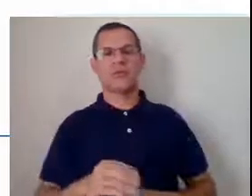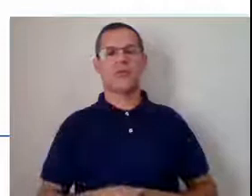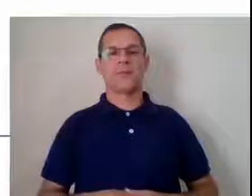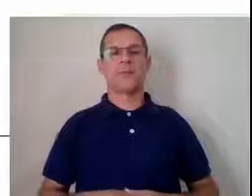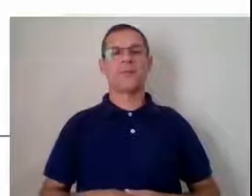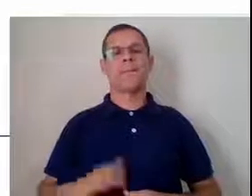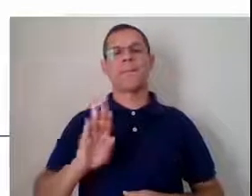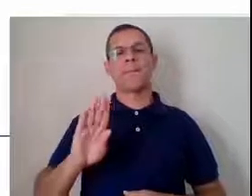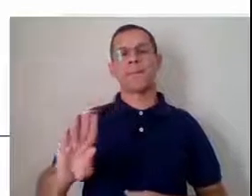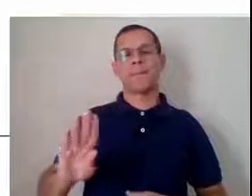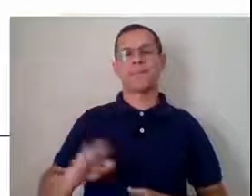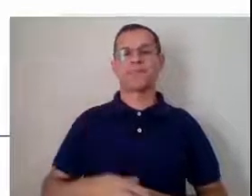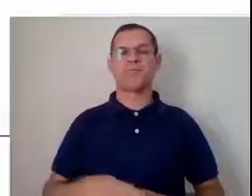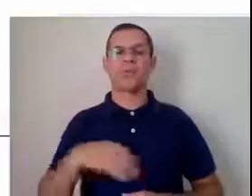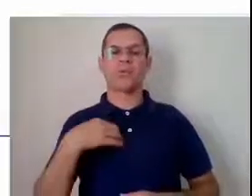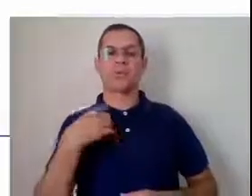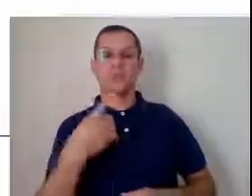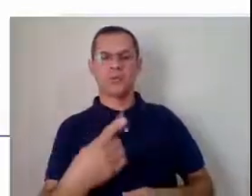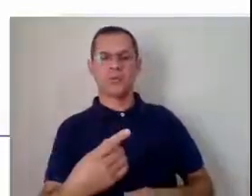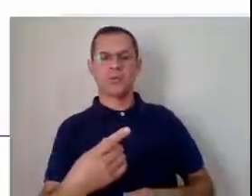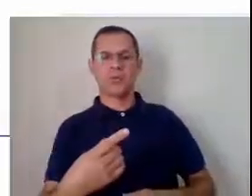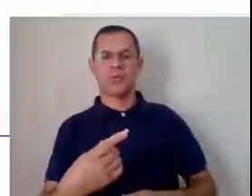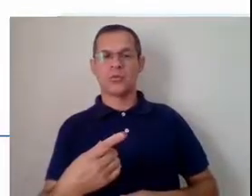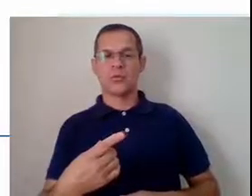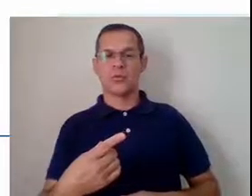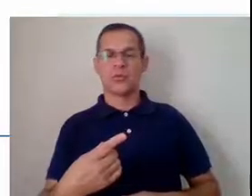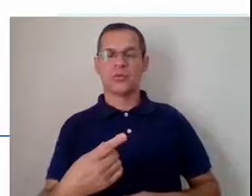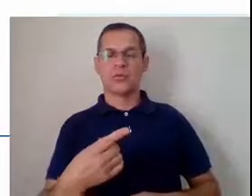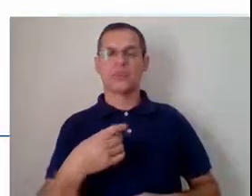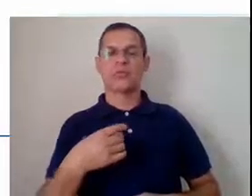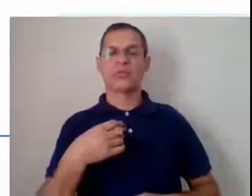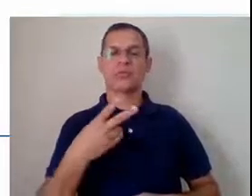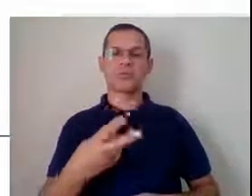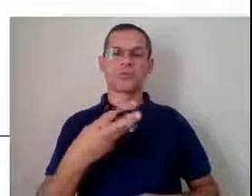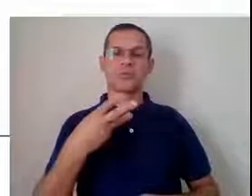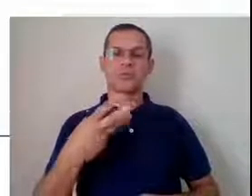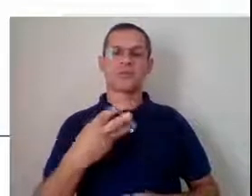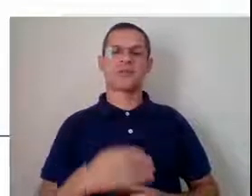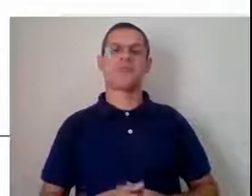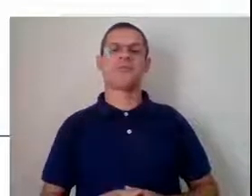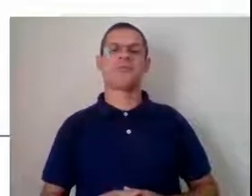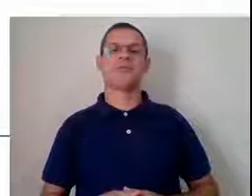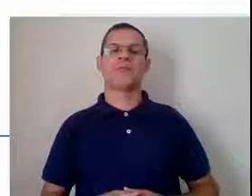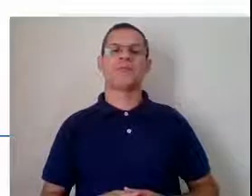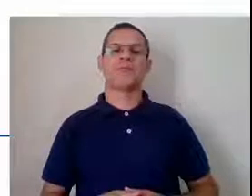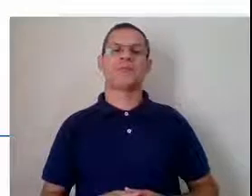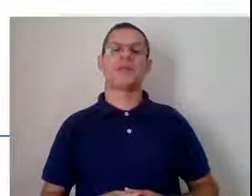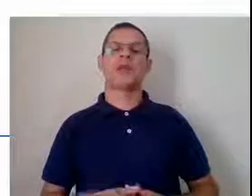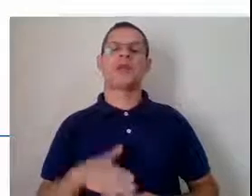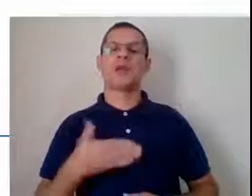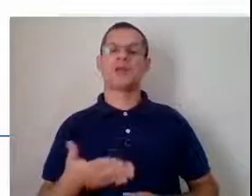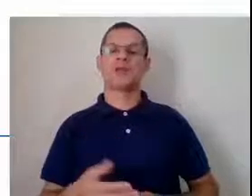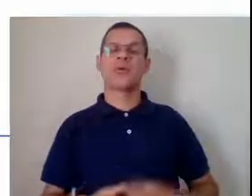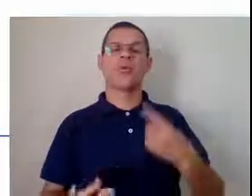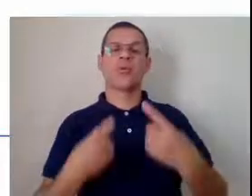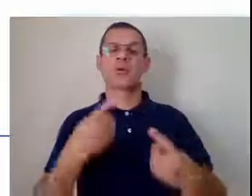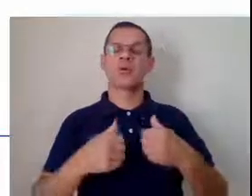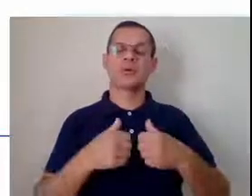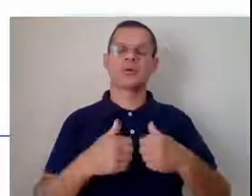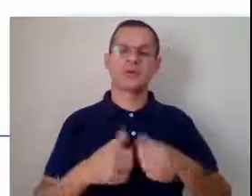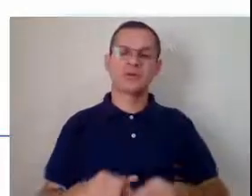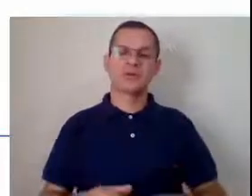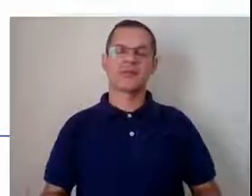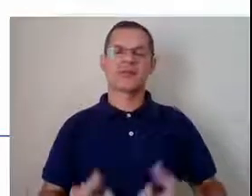tá? De 1 com os elementos 1, 2 e 3. Então, quais serão